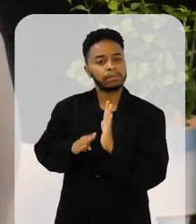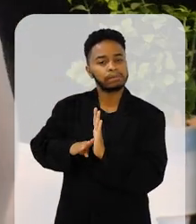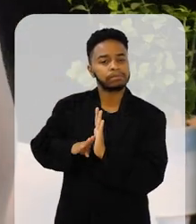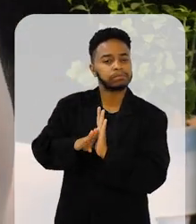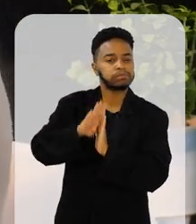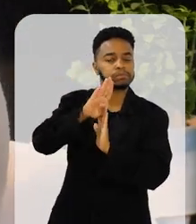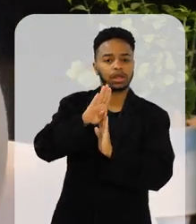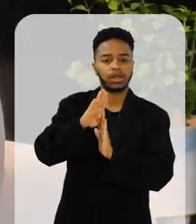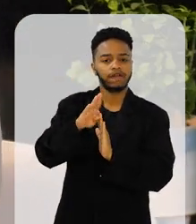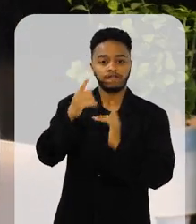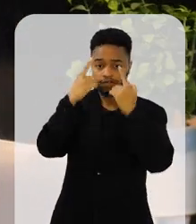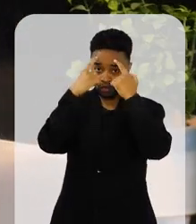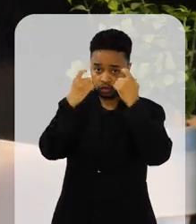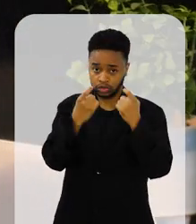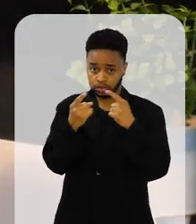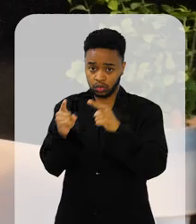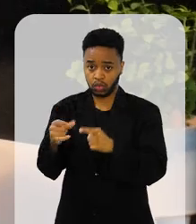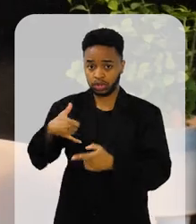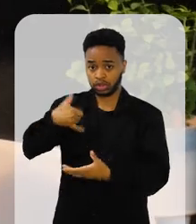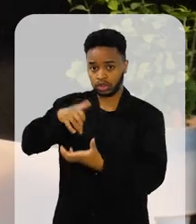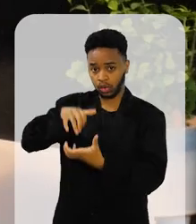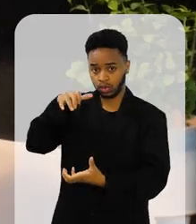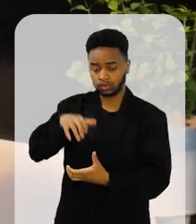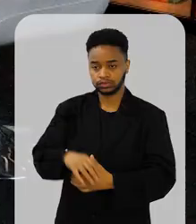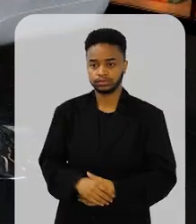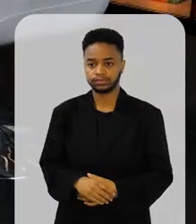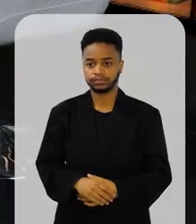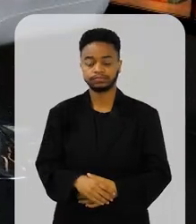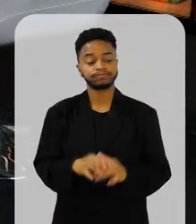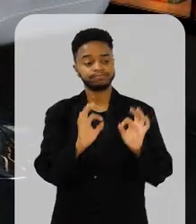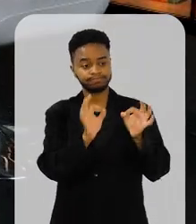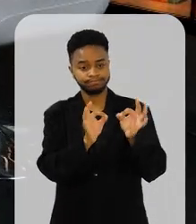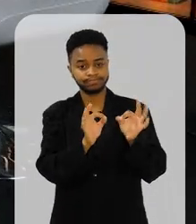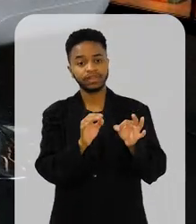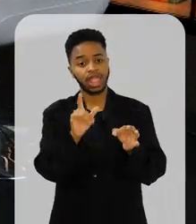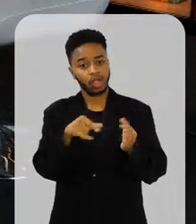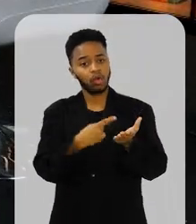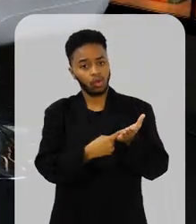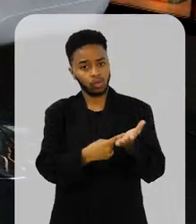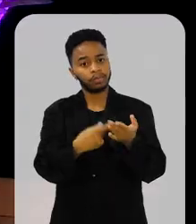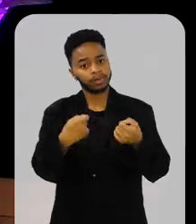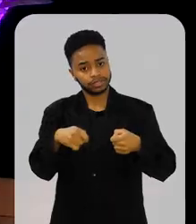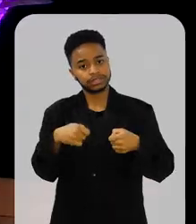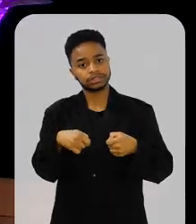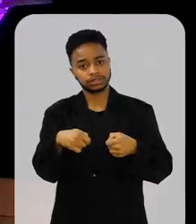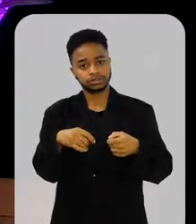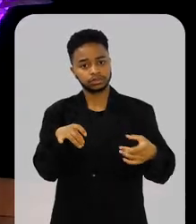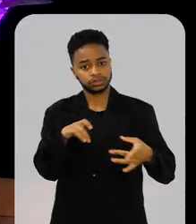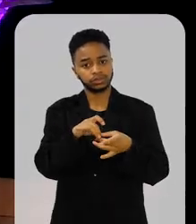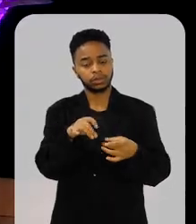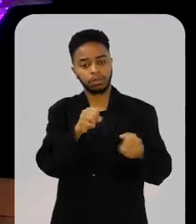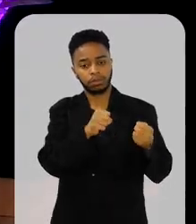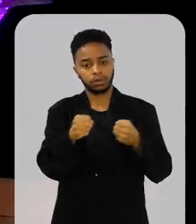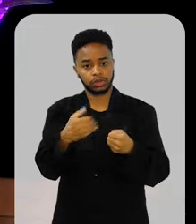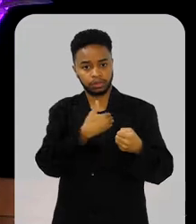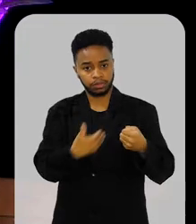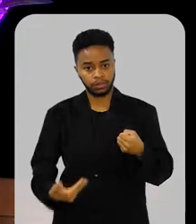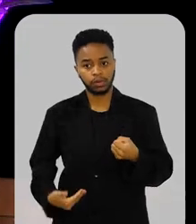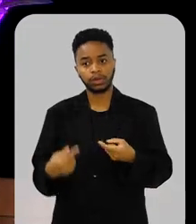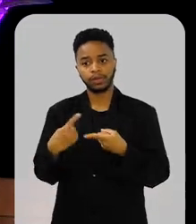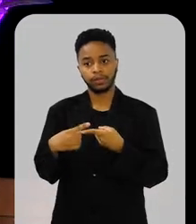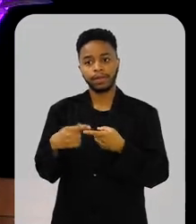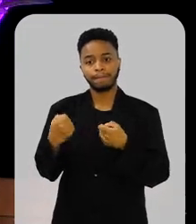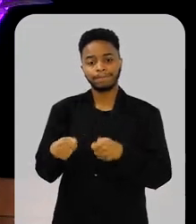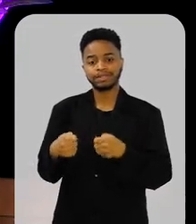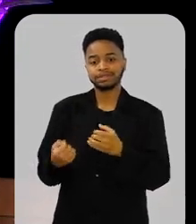índices altíssimos de violência contra a pessoa idosa? Pois é, é um compromisso efetivo do poder público, né?